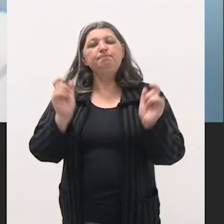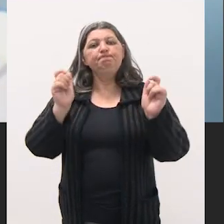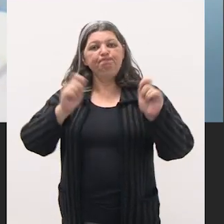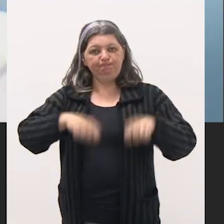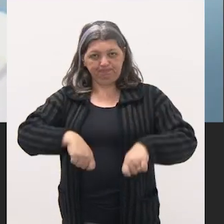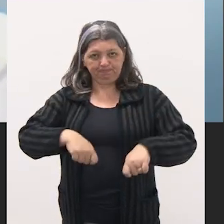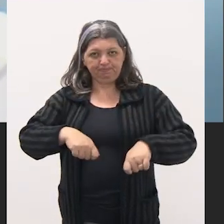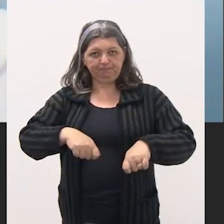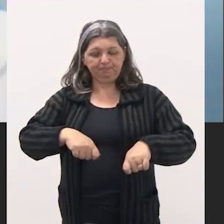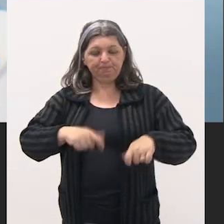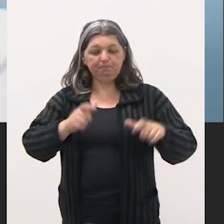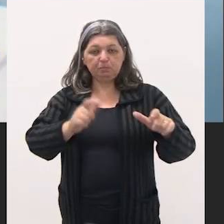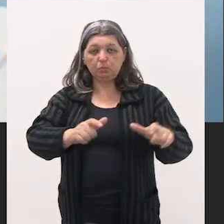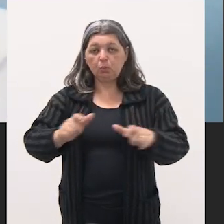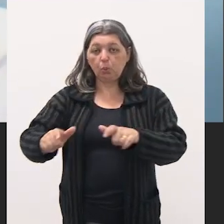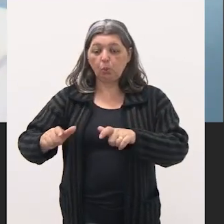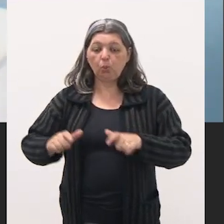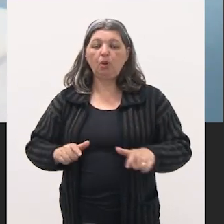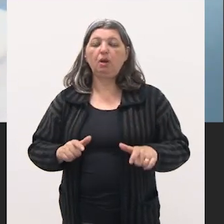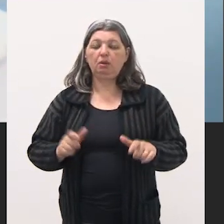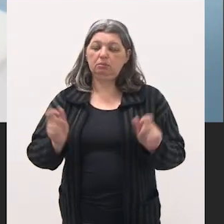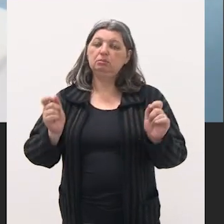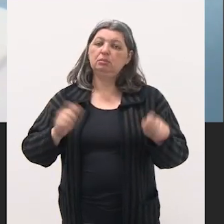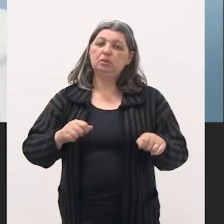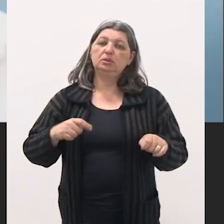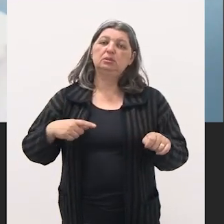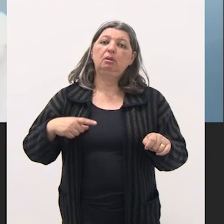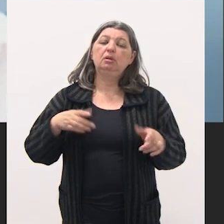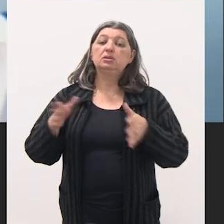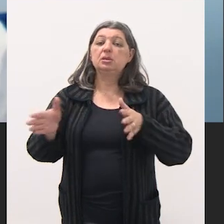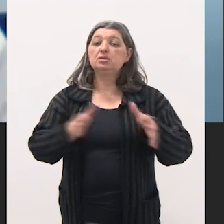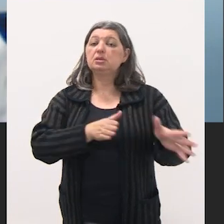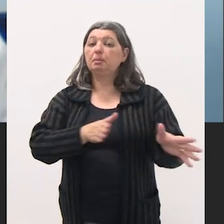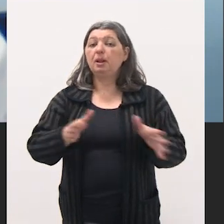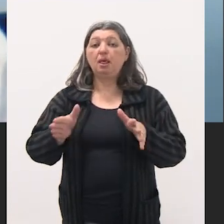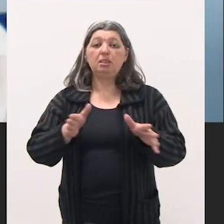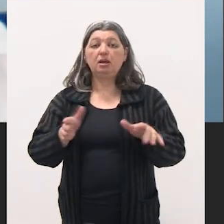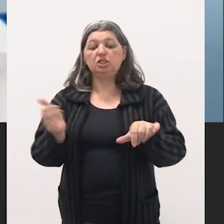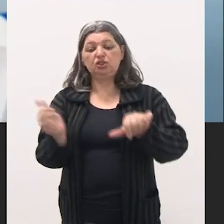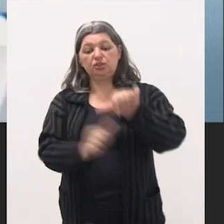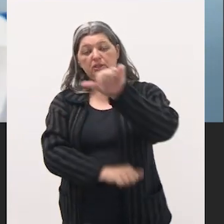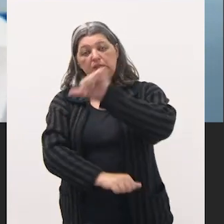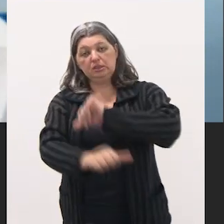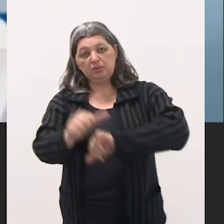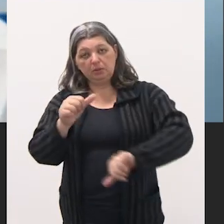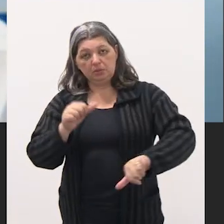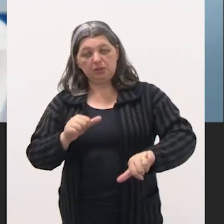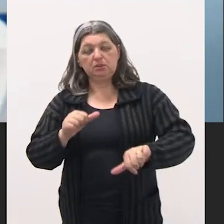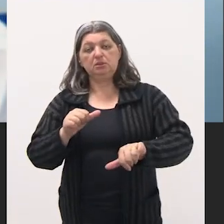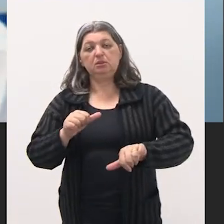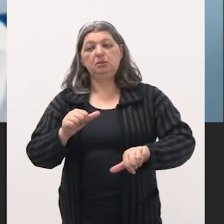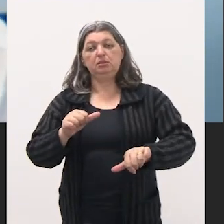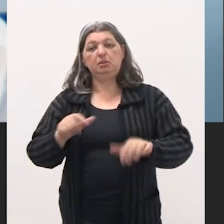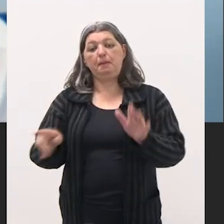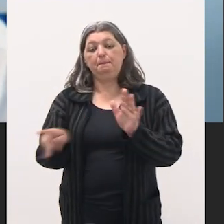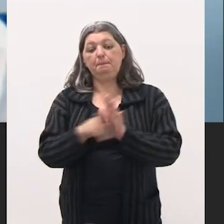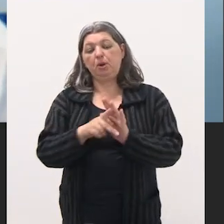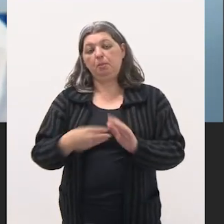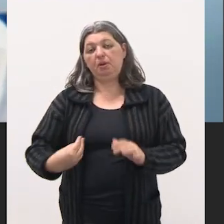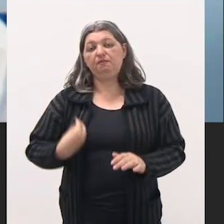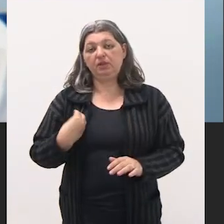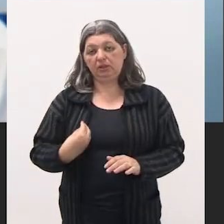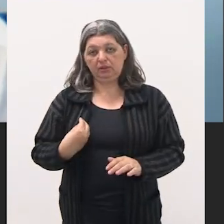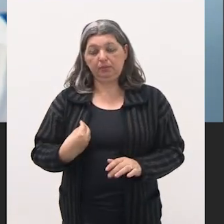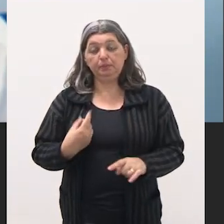desses espaços, elas poderem ter espaços de transformação para as suas próprias vidas. Porque